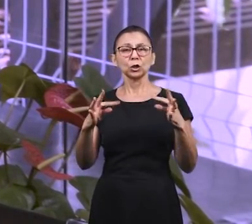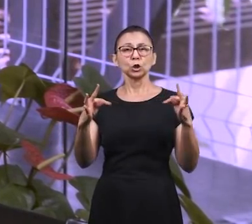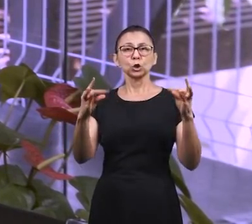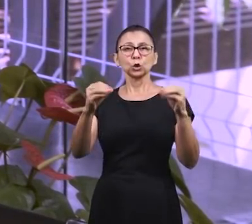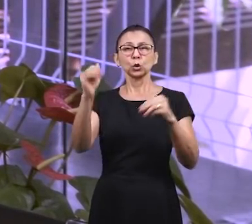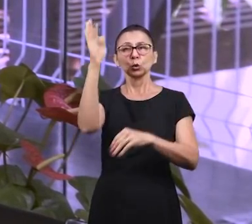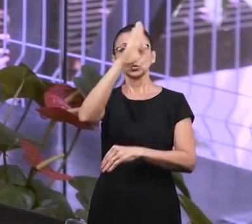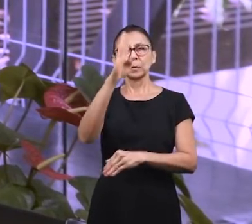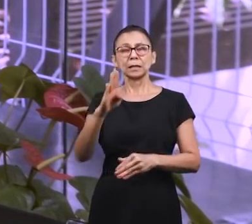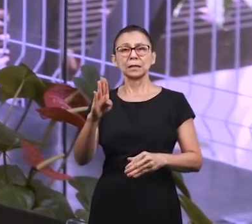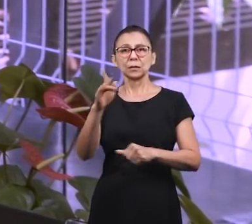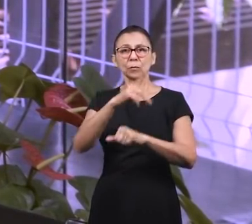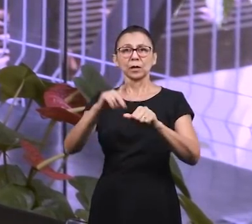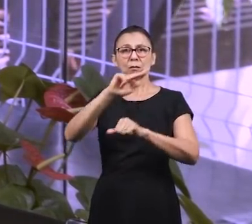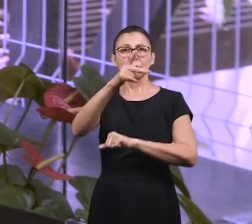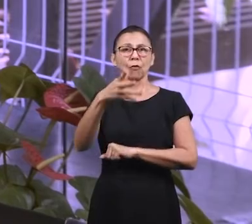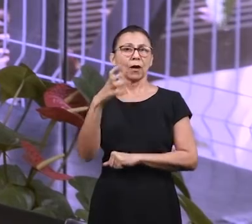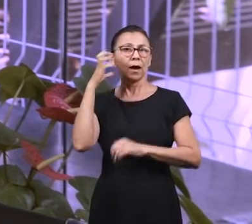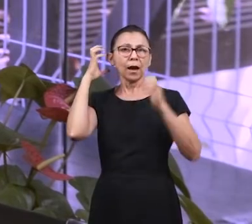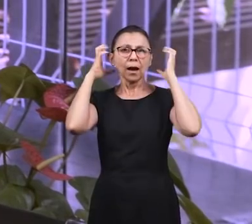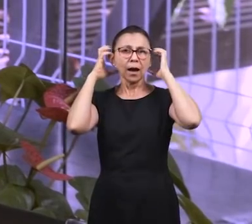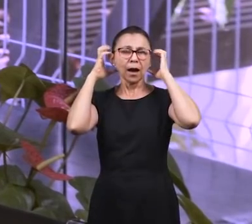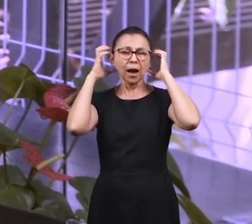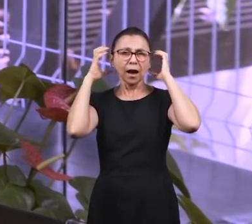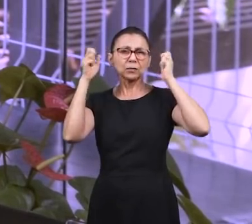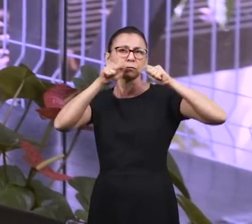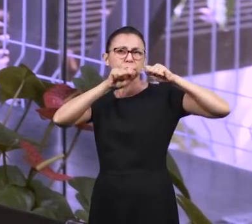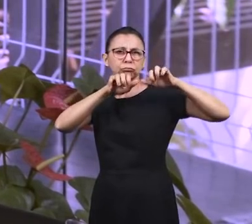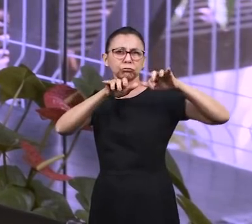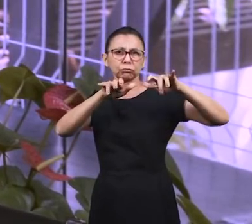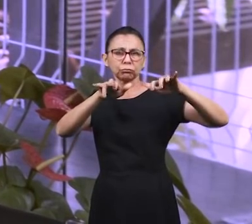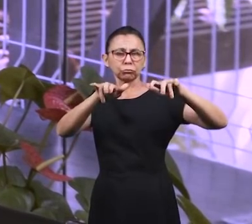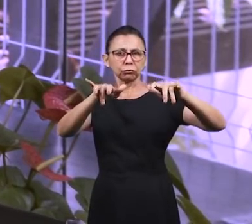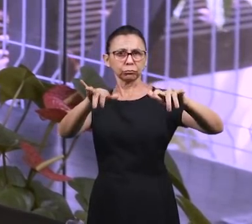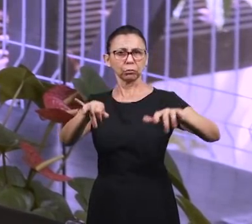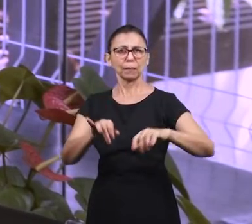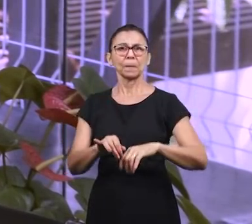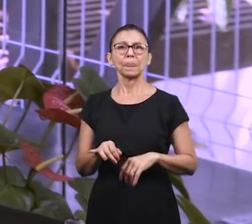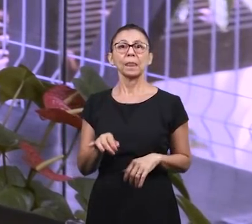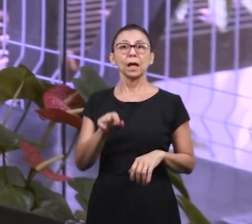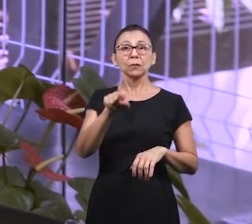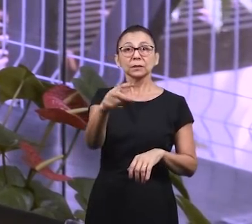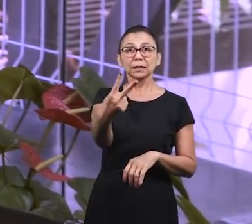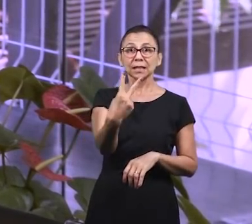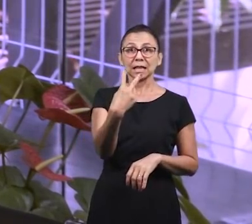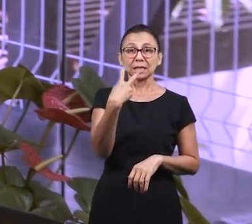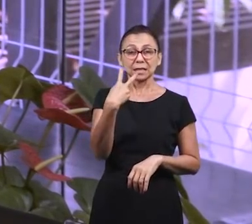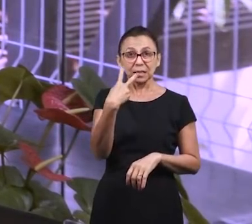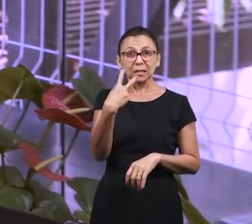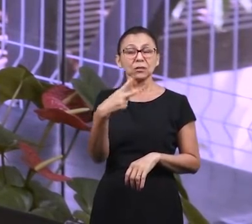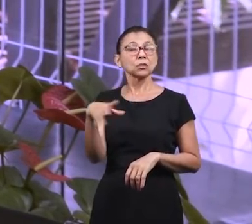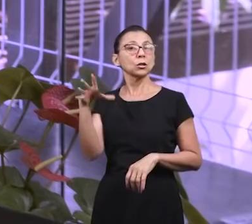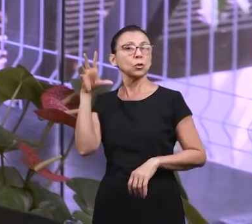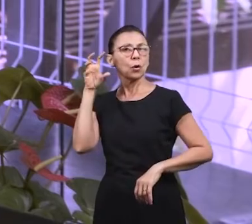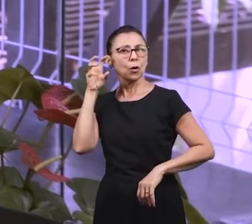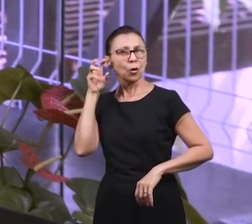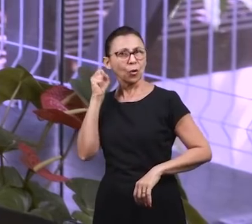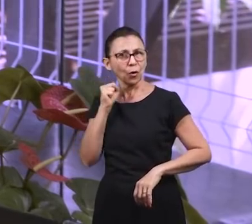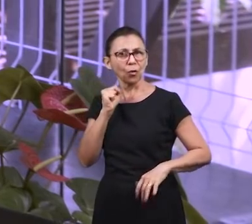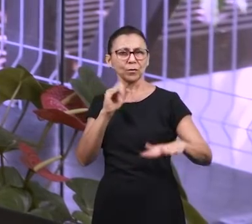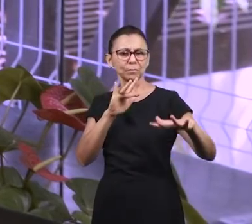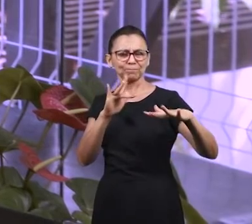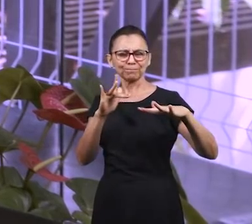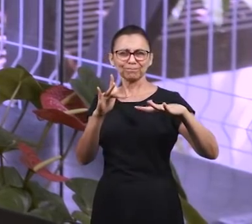todo o Brasil e no exterior. E eu saúdo de forma especial a você que nos assiste e nos ouve através de